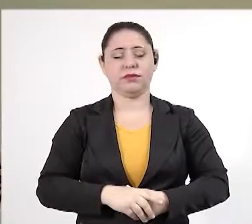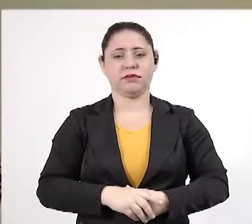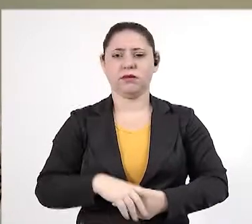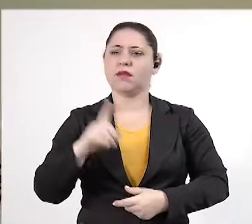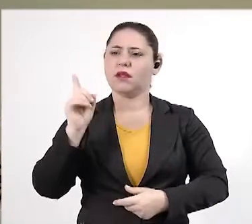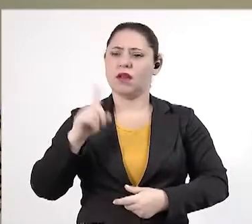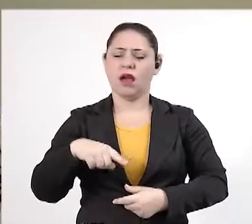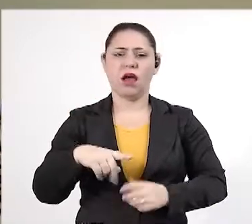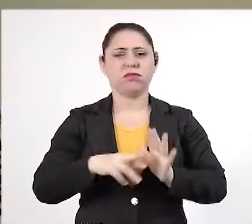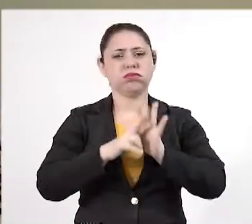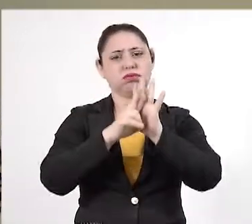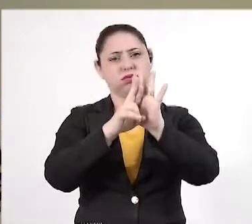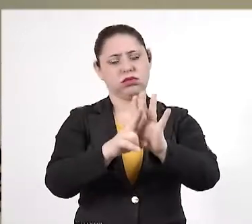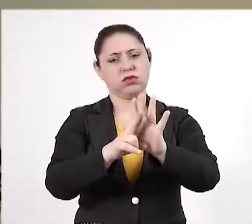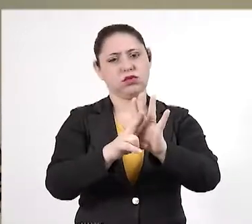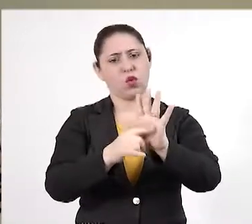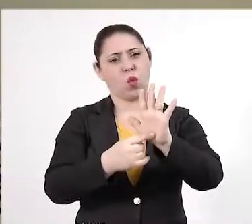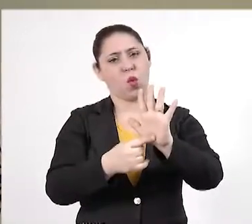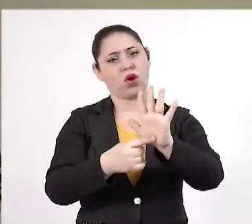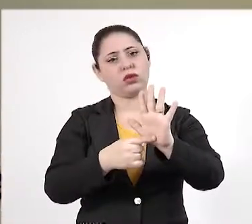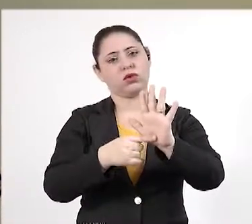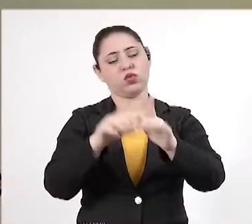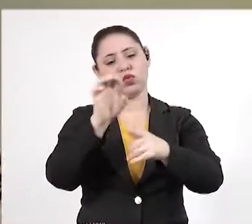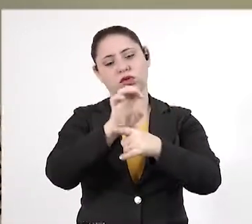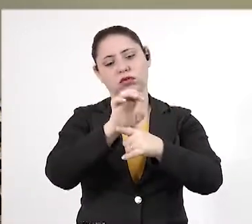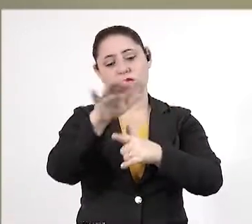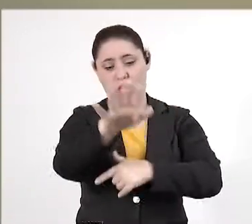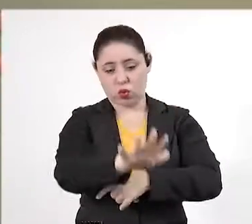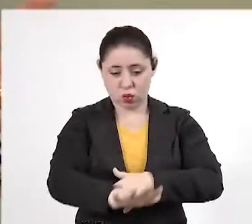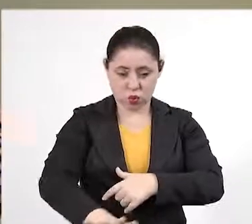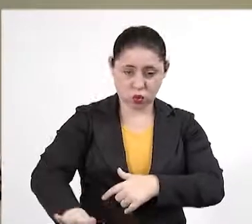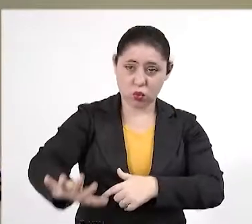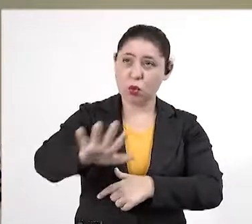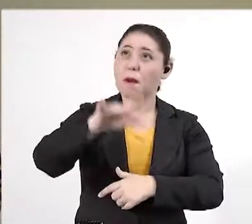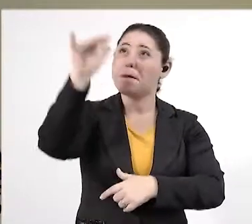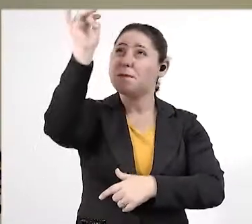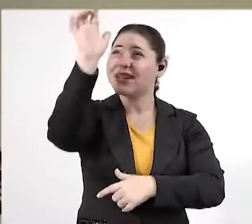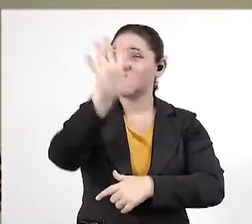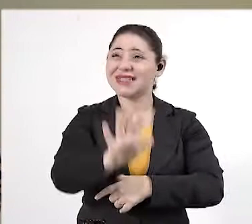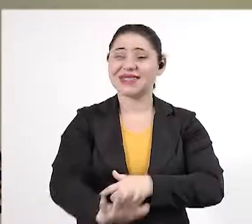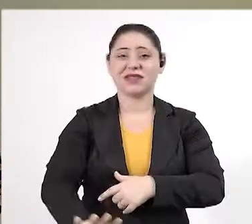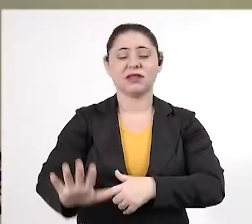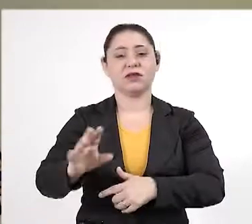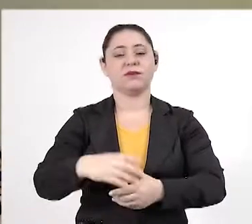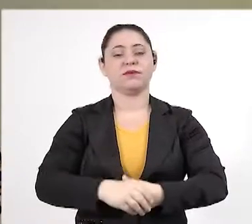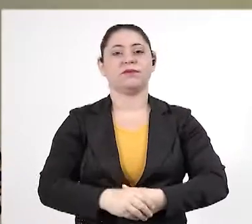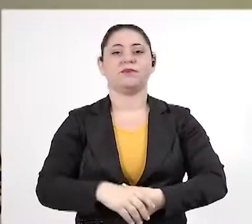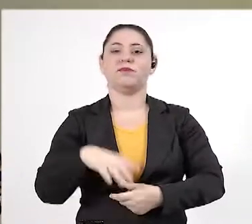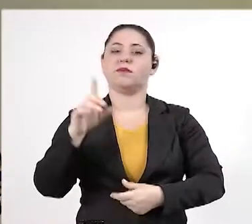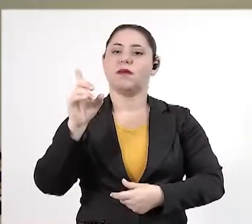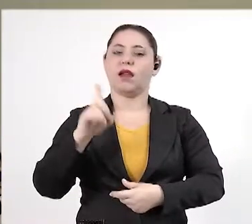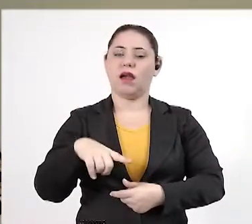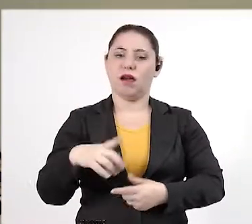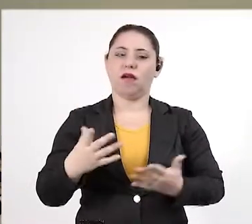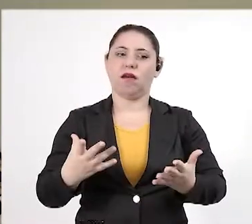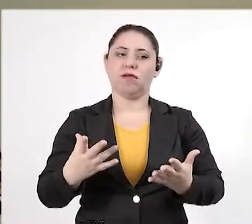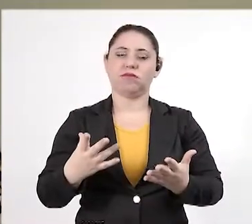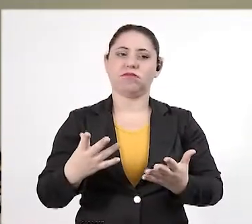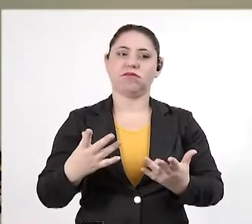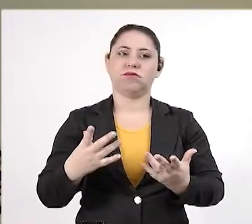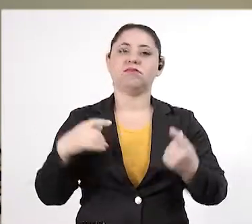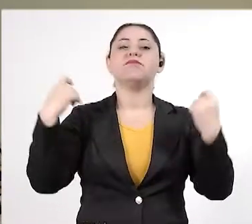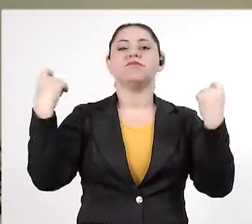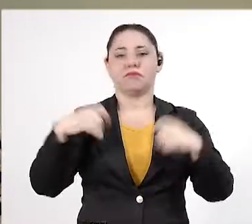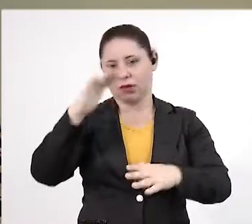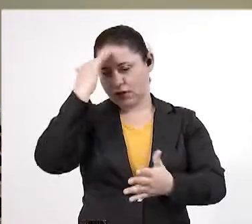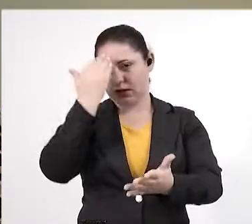né? E isso se reflete no estado inteiro, no Brasil inteiro. Isso é uma situação